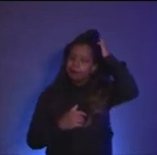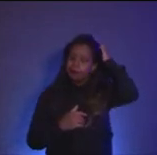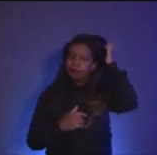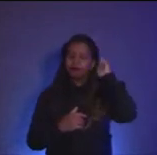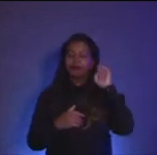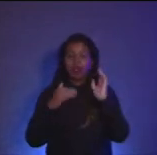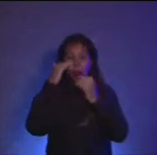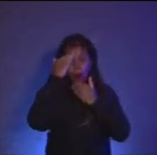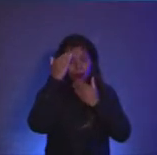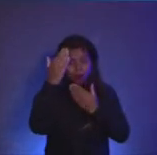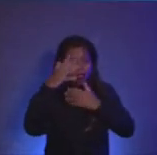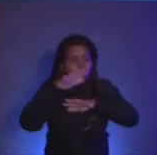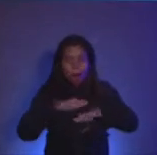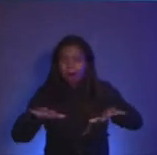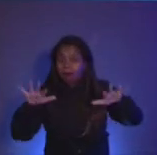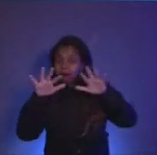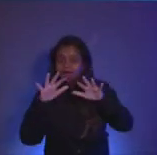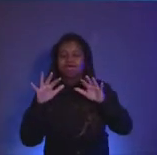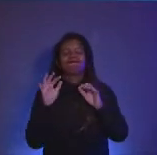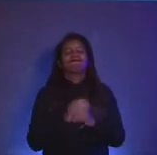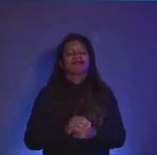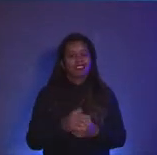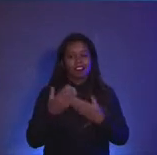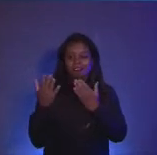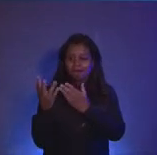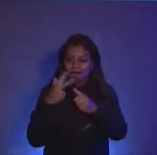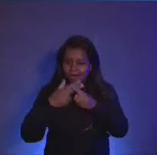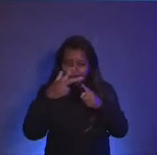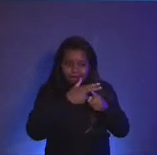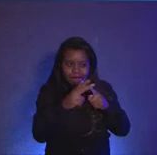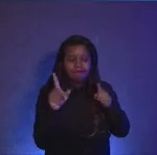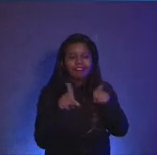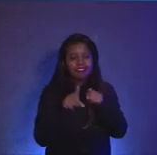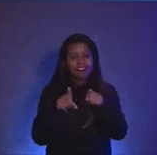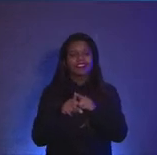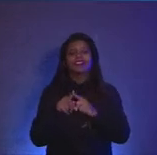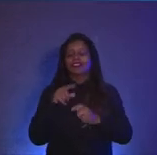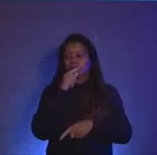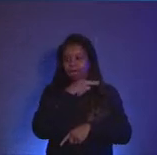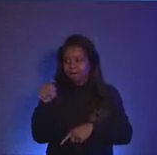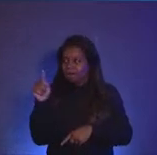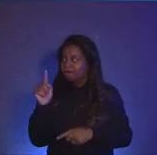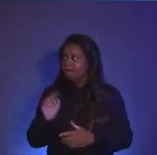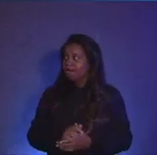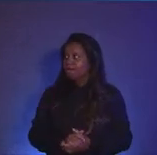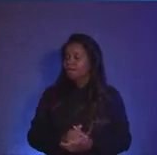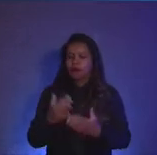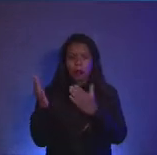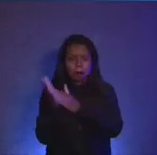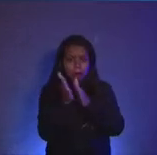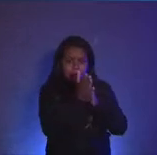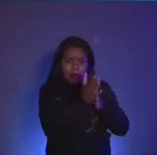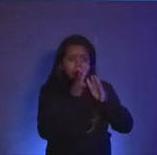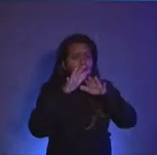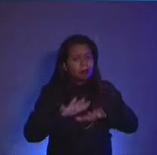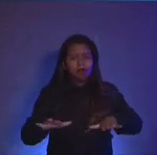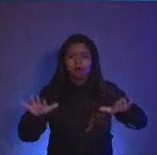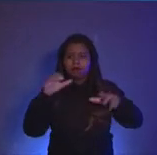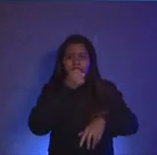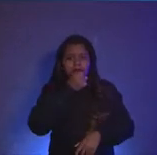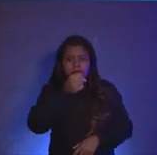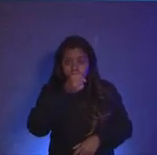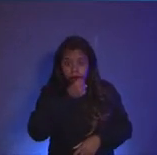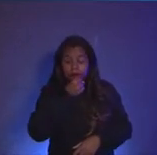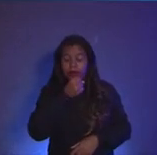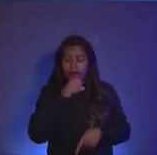Bom, quero agradecer agora a todos os finalistas e vencedores, e, se me permitem, só um pequeno comentário aqui, parabenizar não só os jornalistas, mas